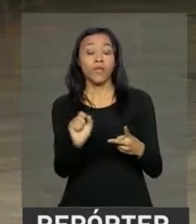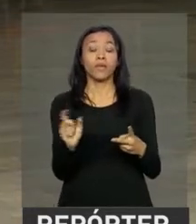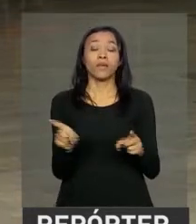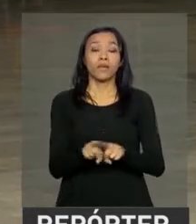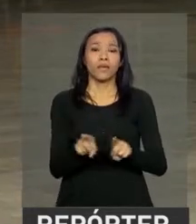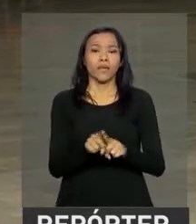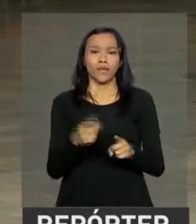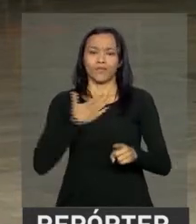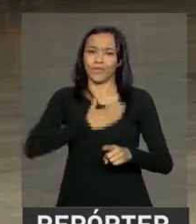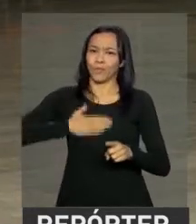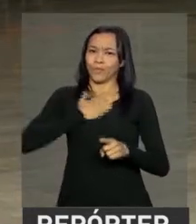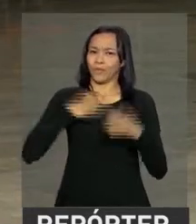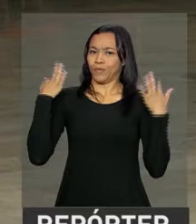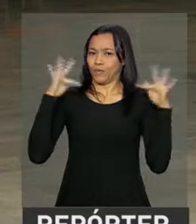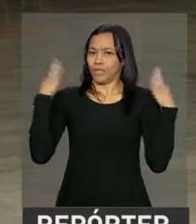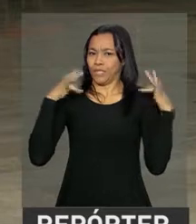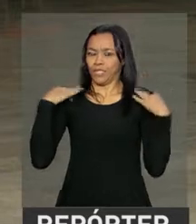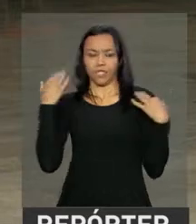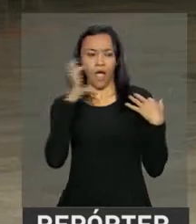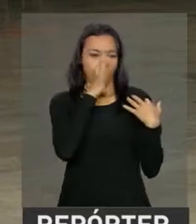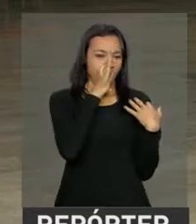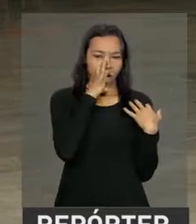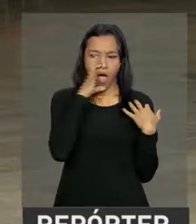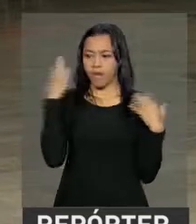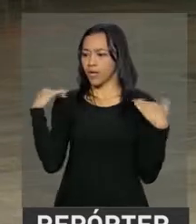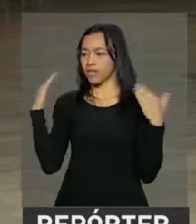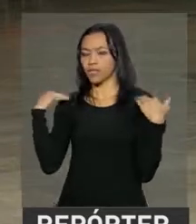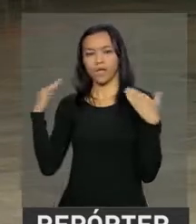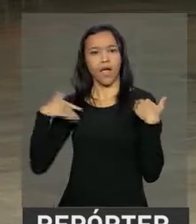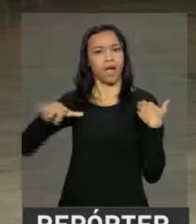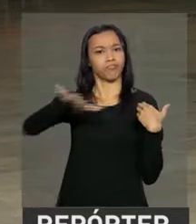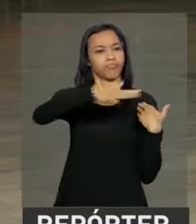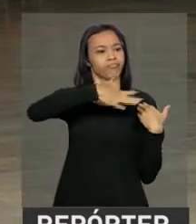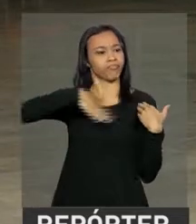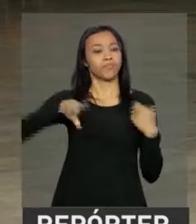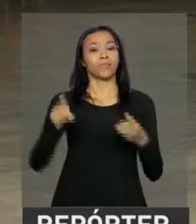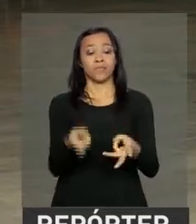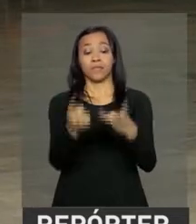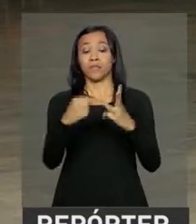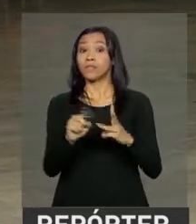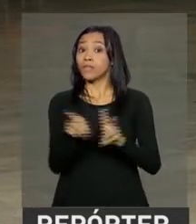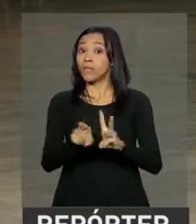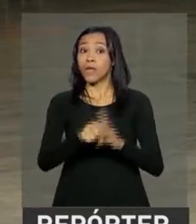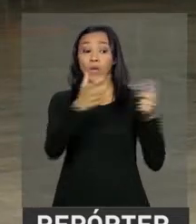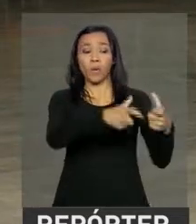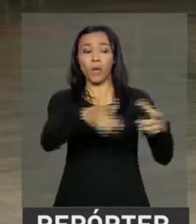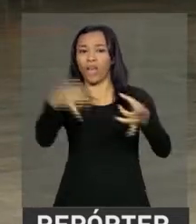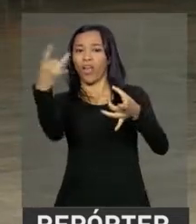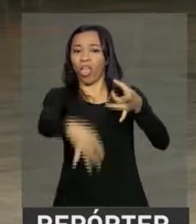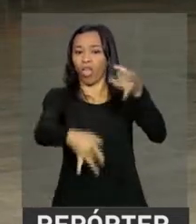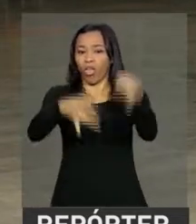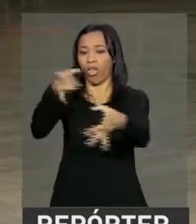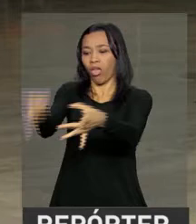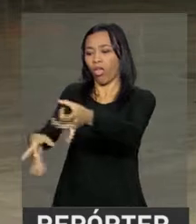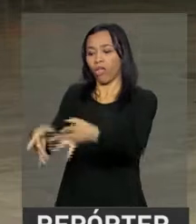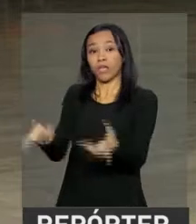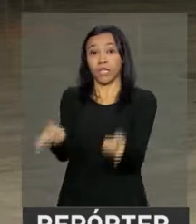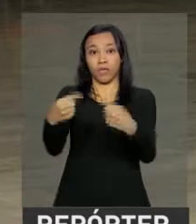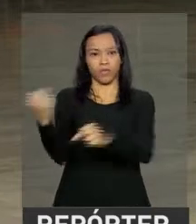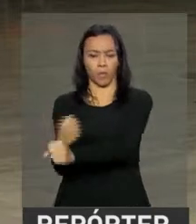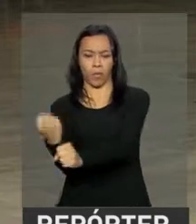dos turistas que vieram à cidade, falou ainda sobre a recuperação de áreas degradadas na cidade, projetos de